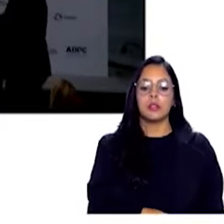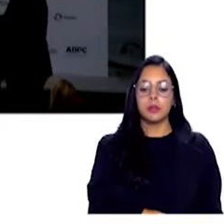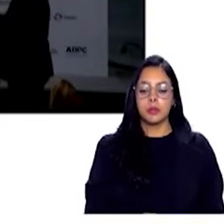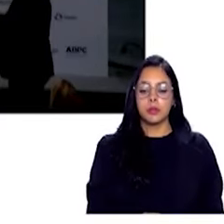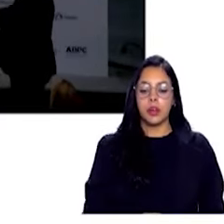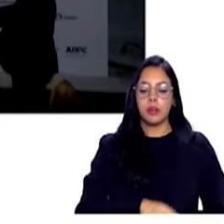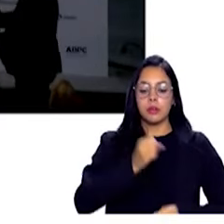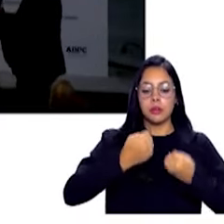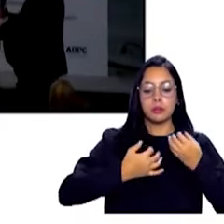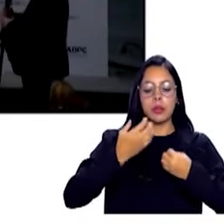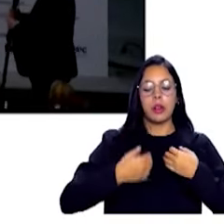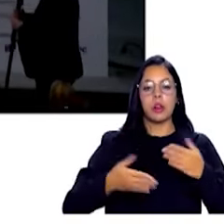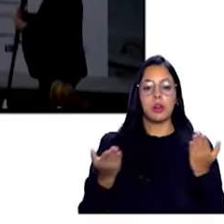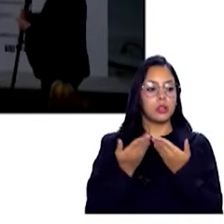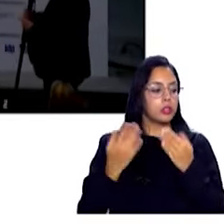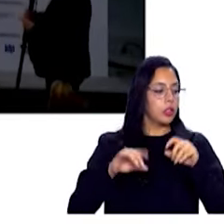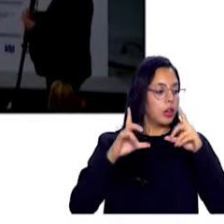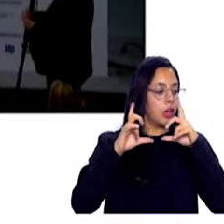ótimo